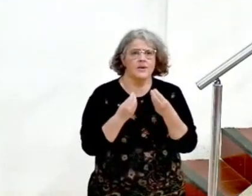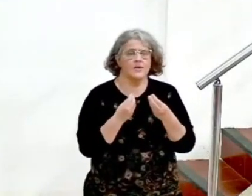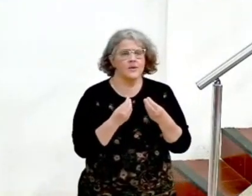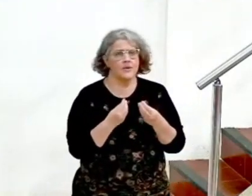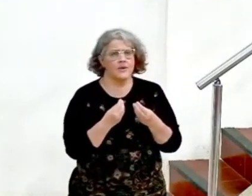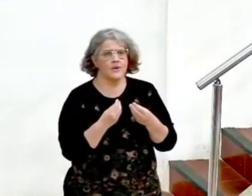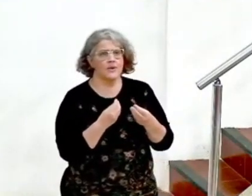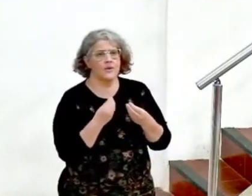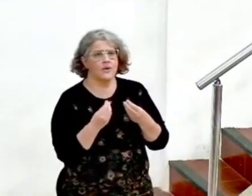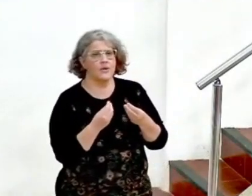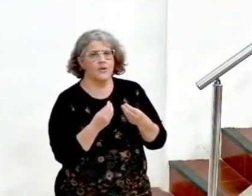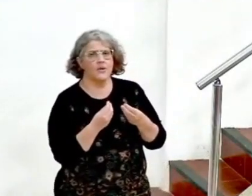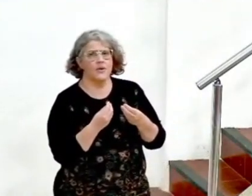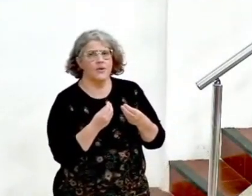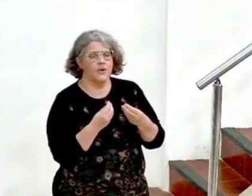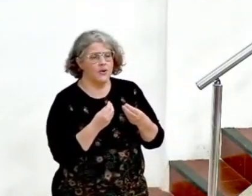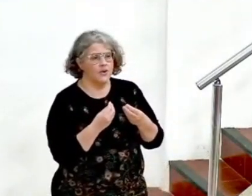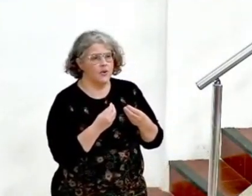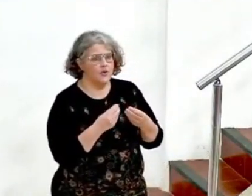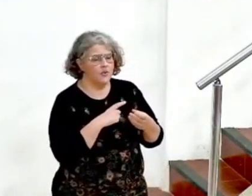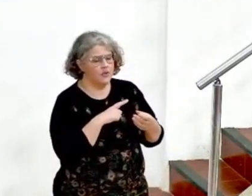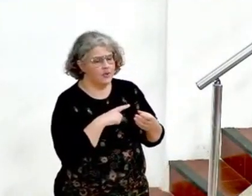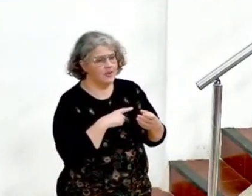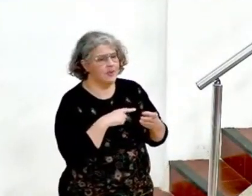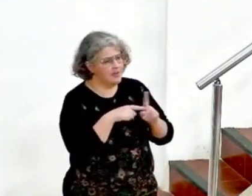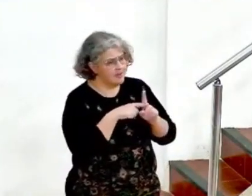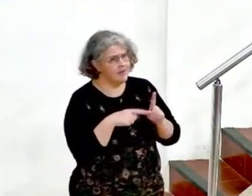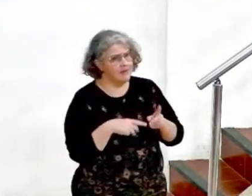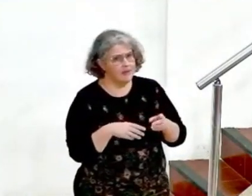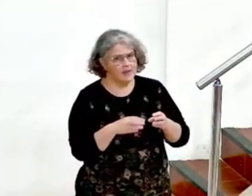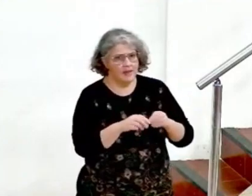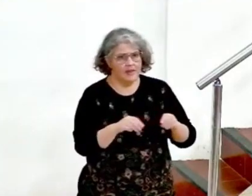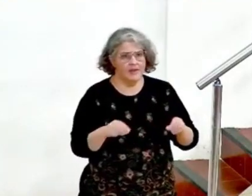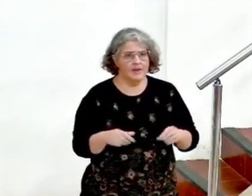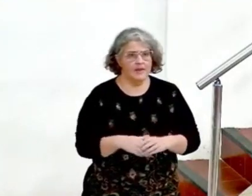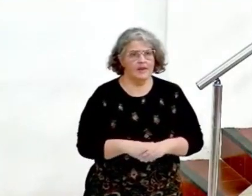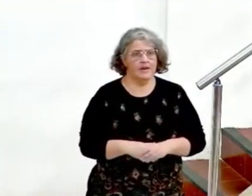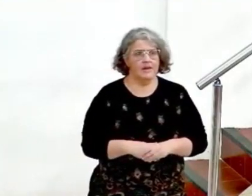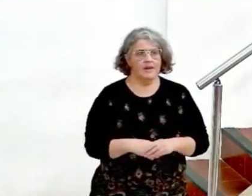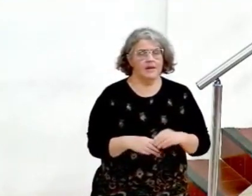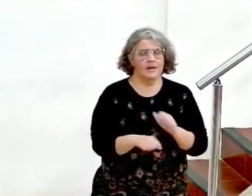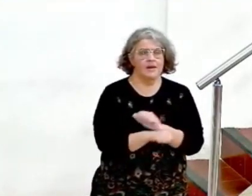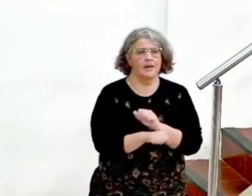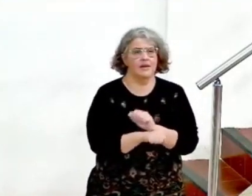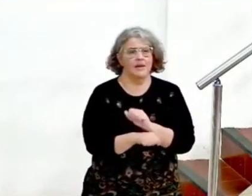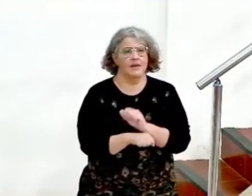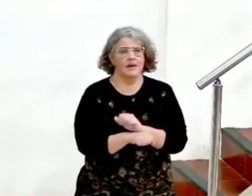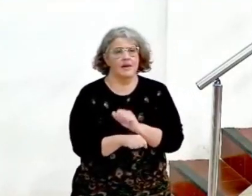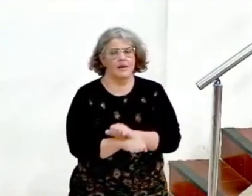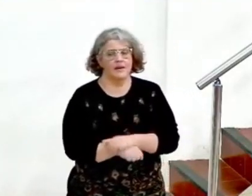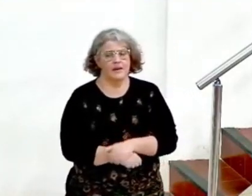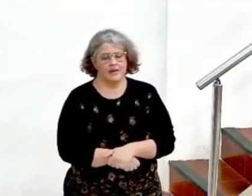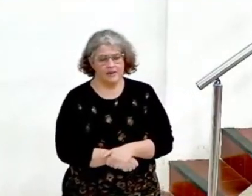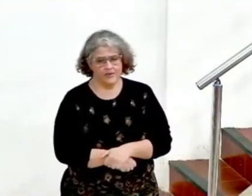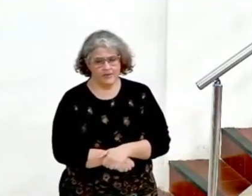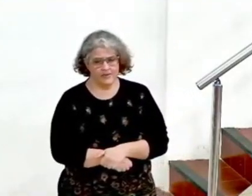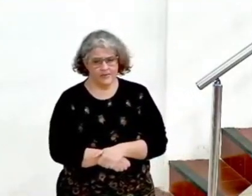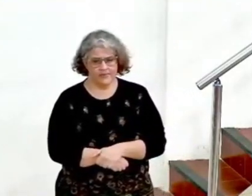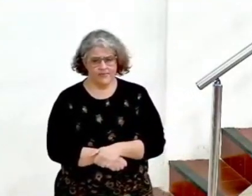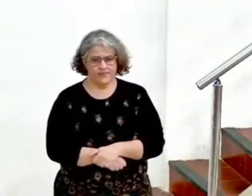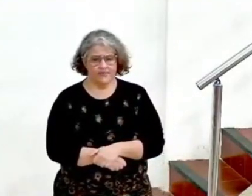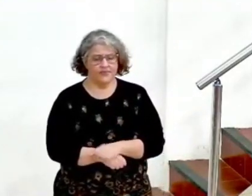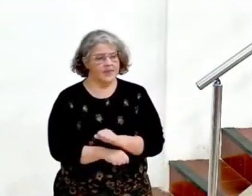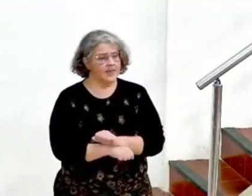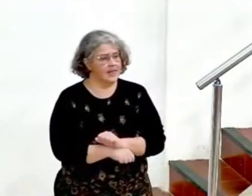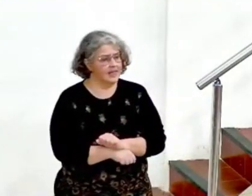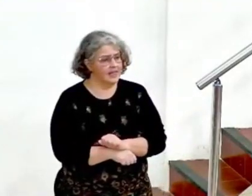E então, o texto nos traz essa esperança. E Moisés faz questão de contar e narrar